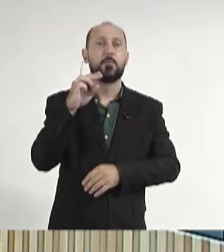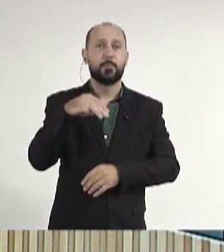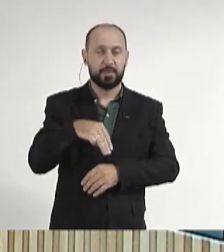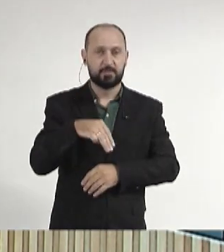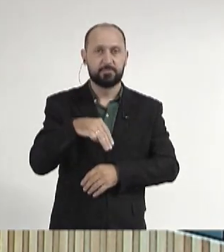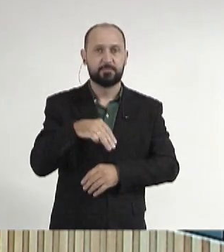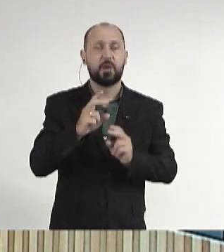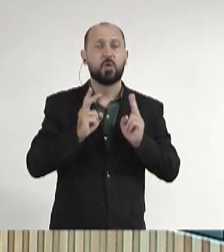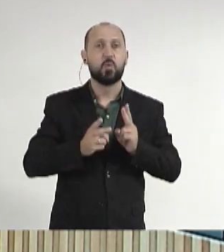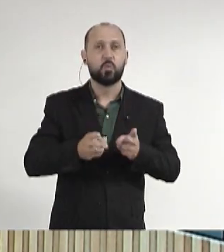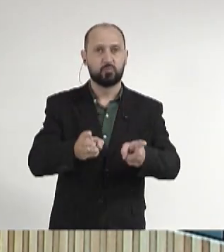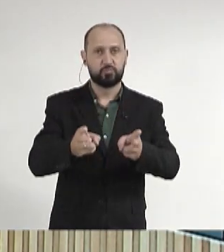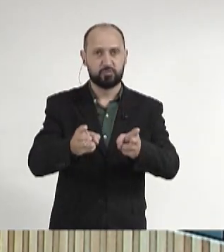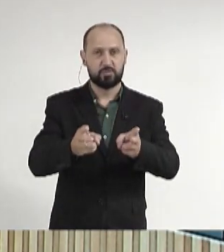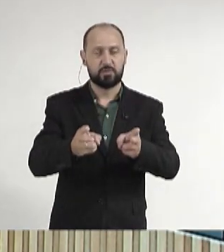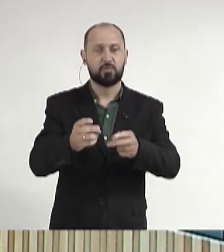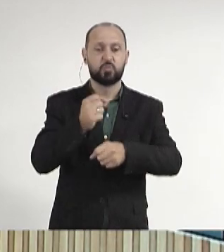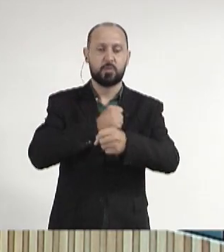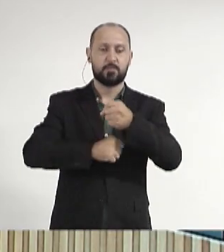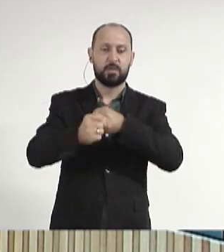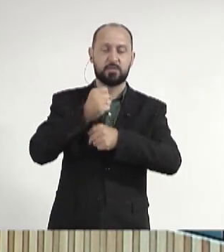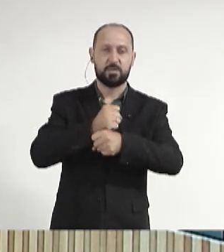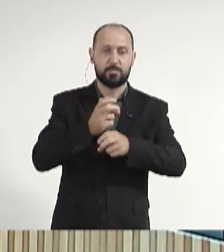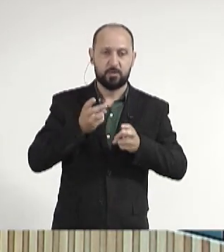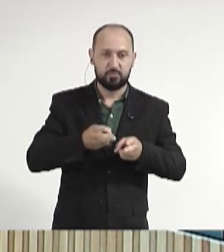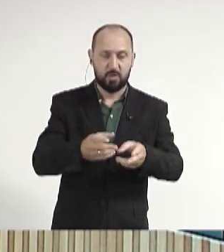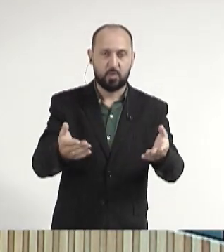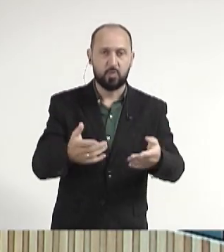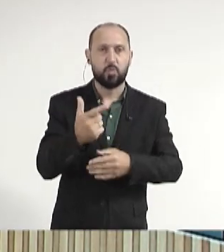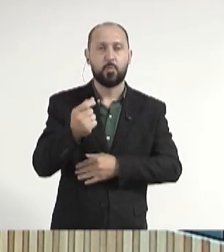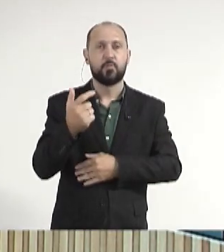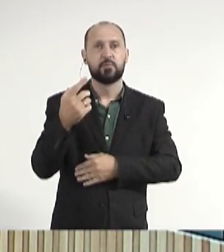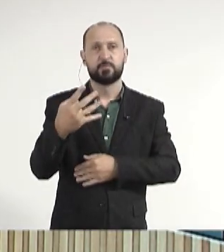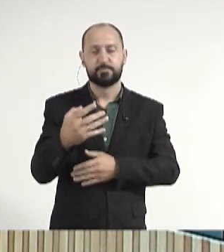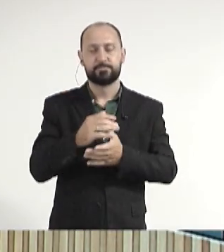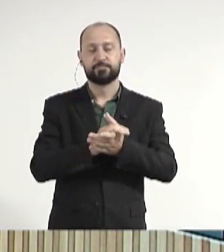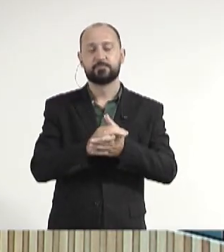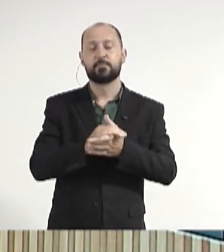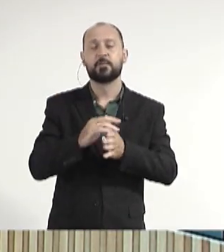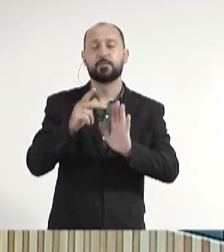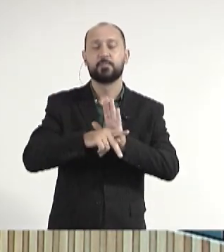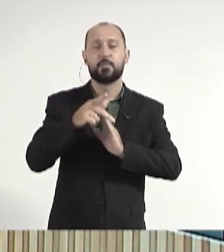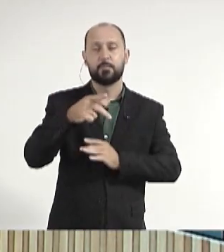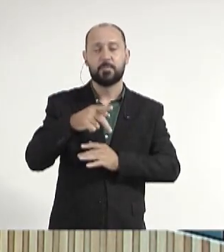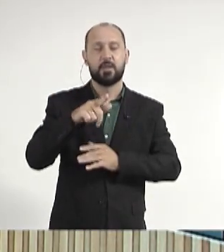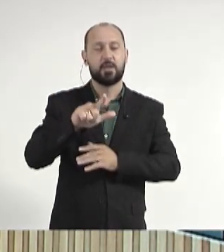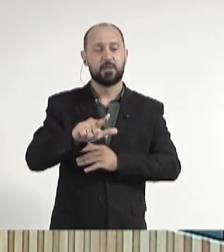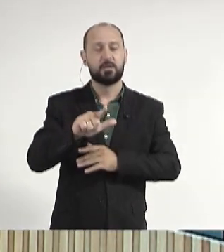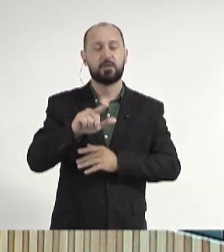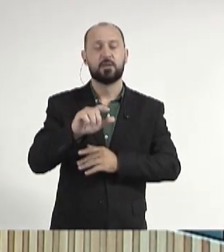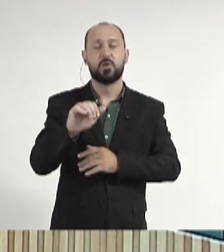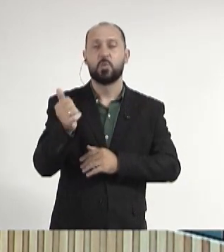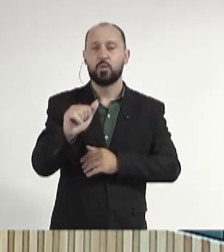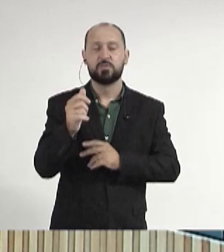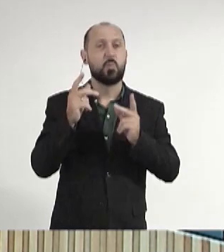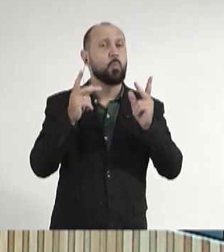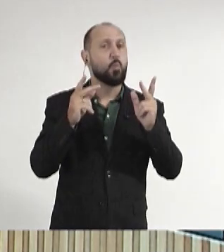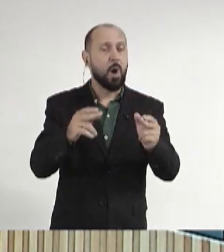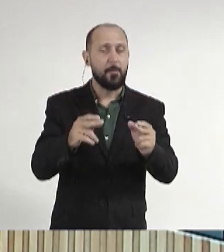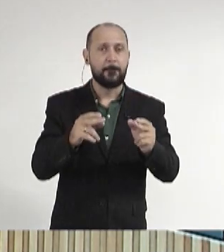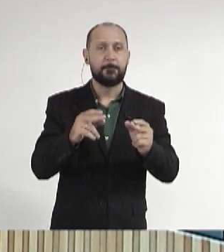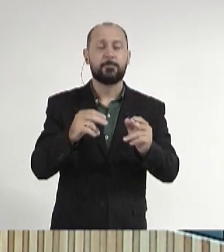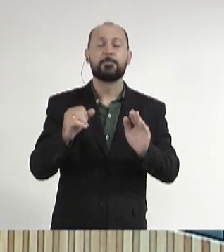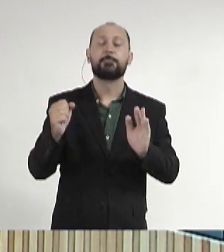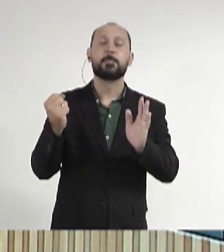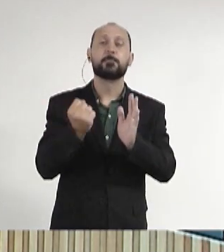militares, então mantendo o efetivo do ano passado agora para 2024. No PLC 11, que é o próximo, é a mesma situação,